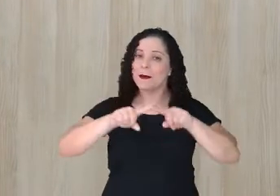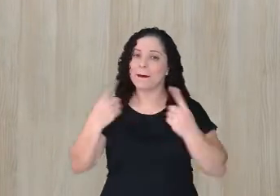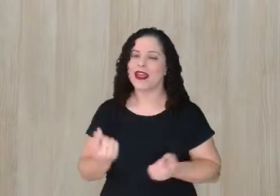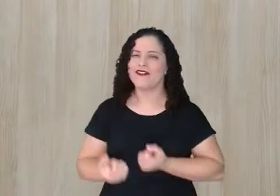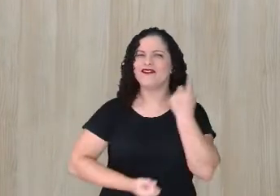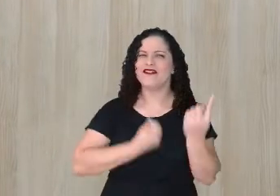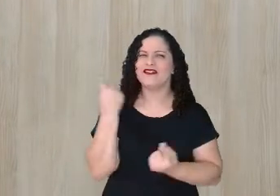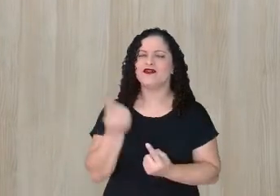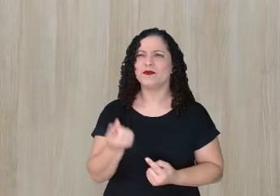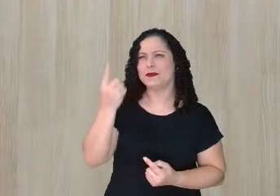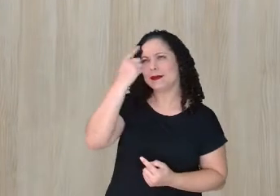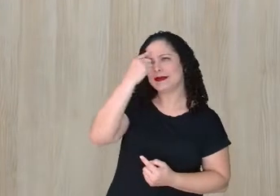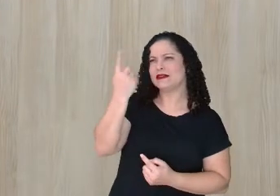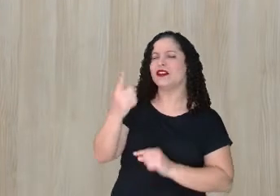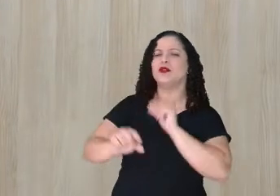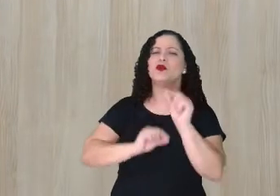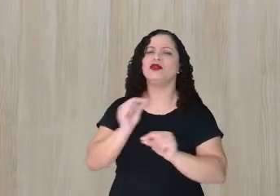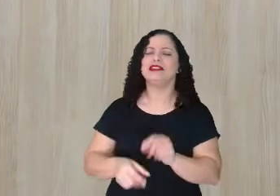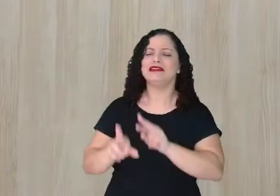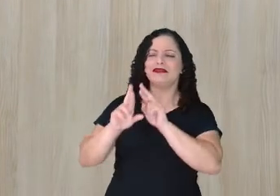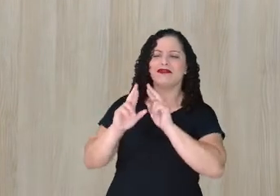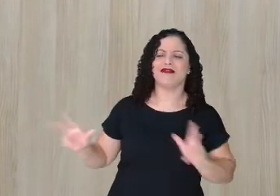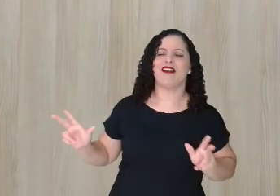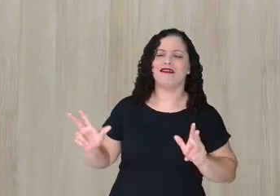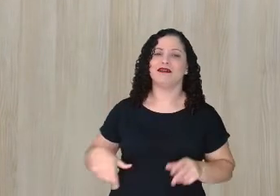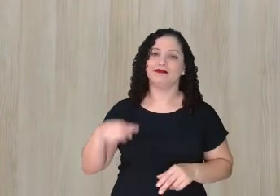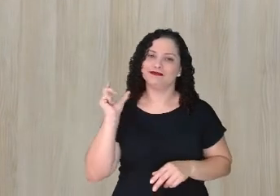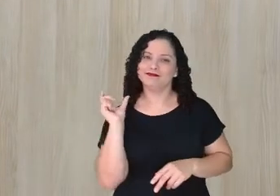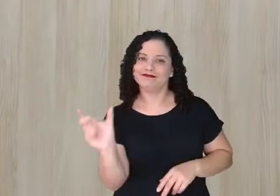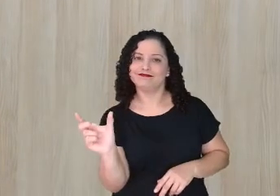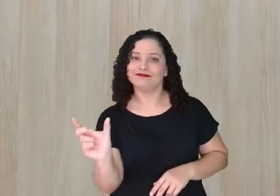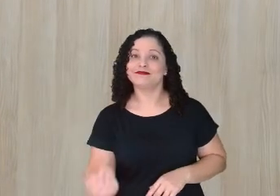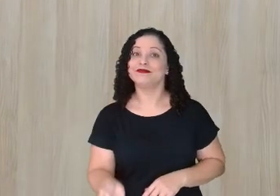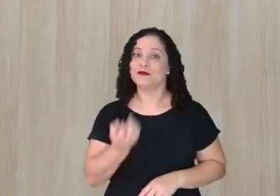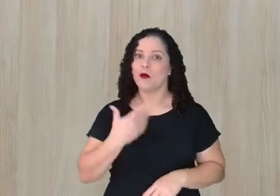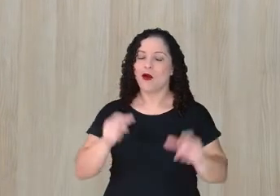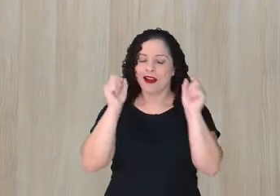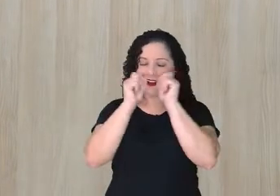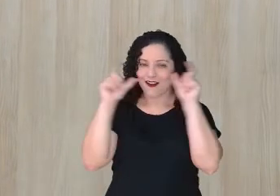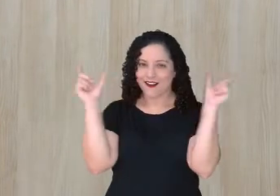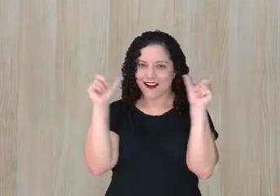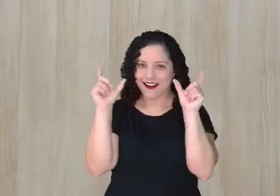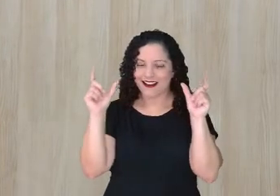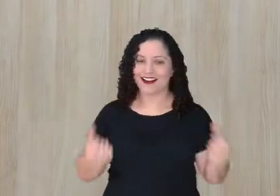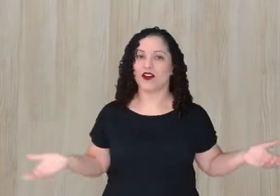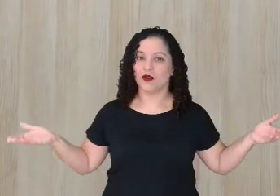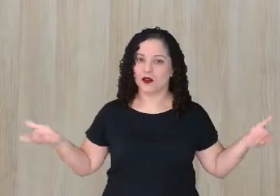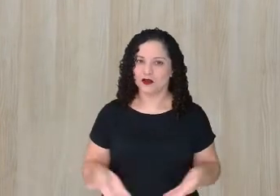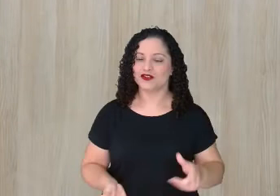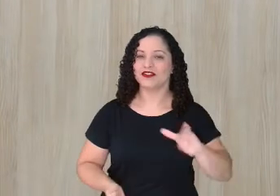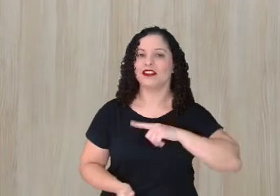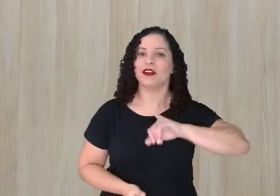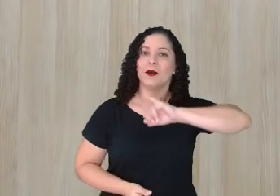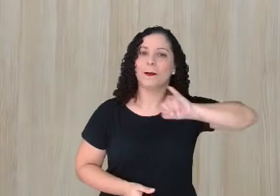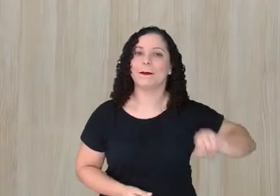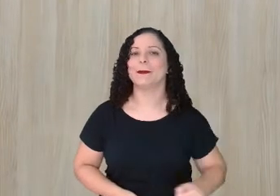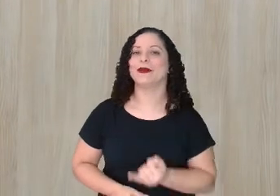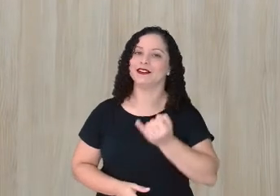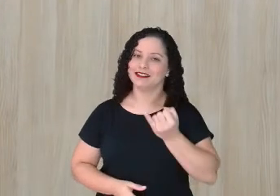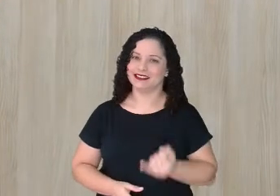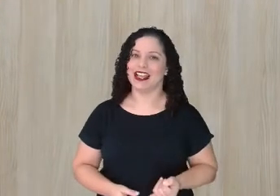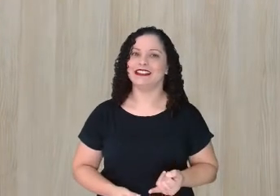estranha. Mas que bom que acordamos hoje, não é? Se acordamos, temos a oportunidade